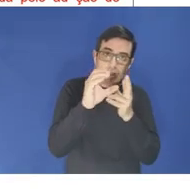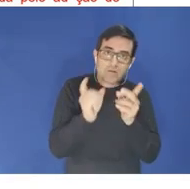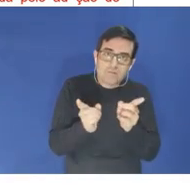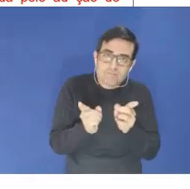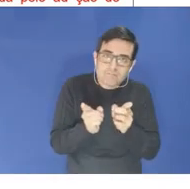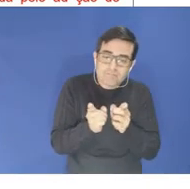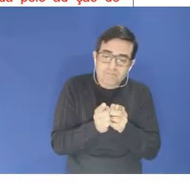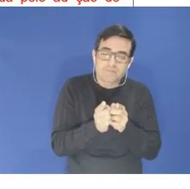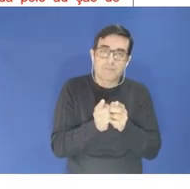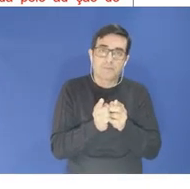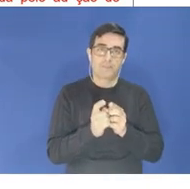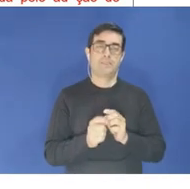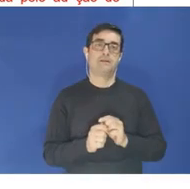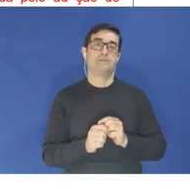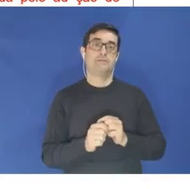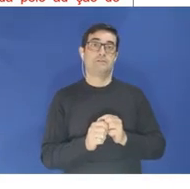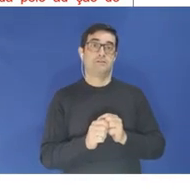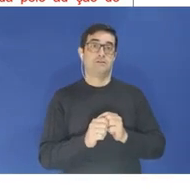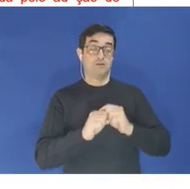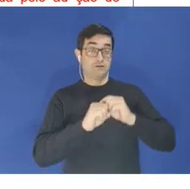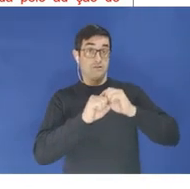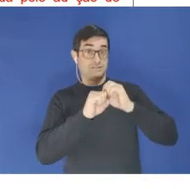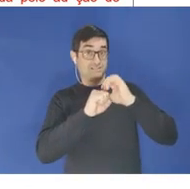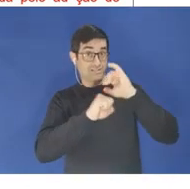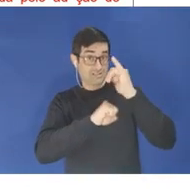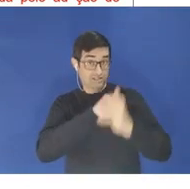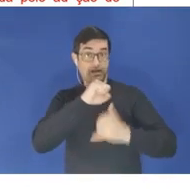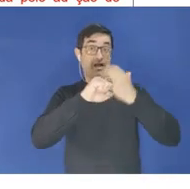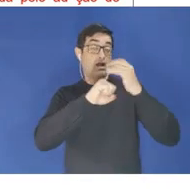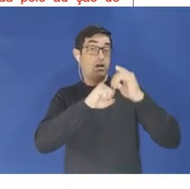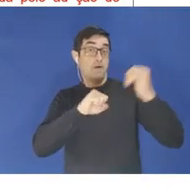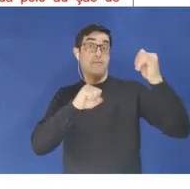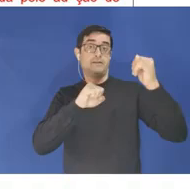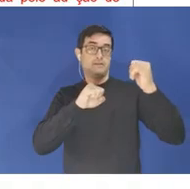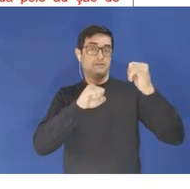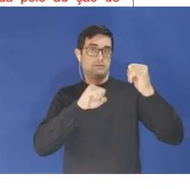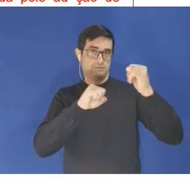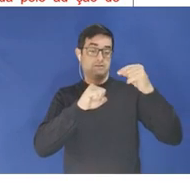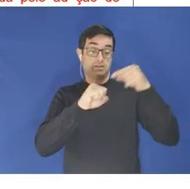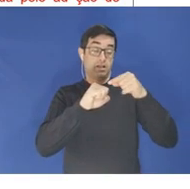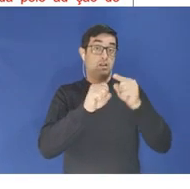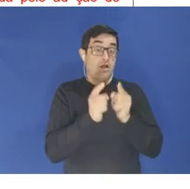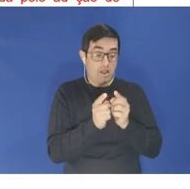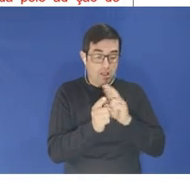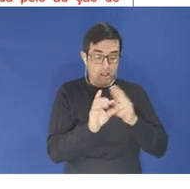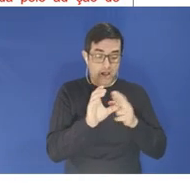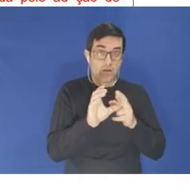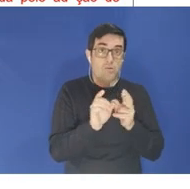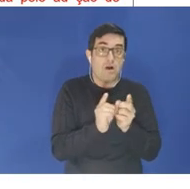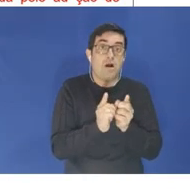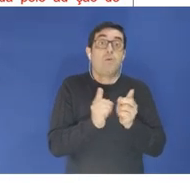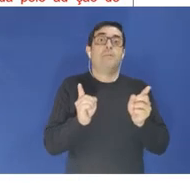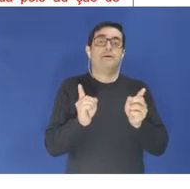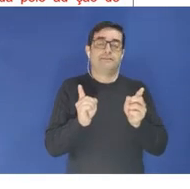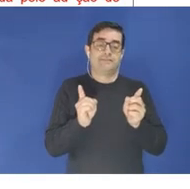diminuindo. Aumenta a carga nuclear, diminui o raio atômico. Isso no mesmo